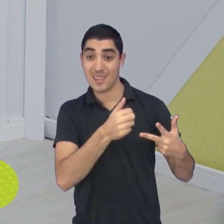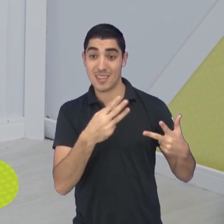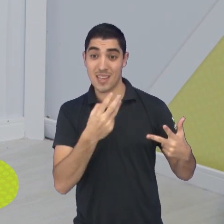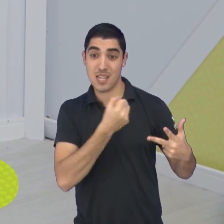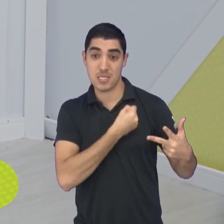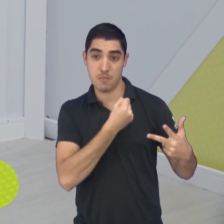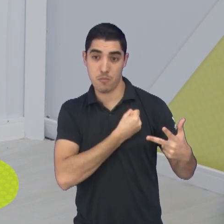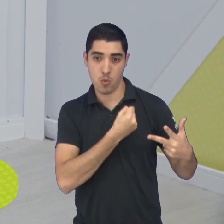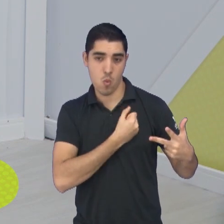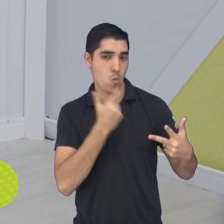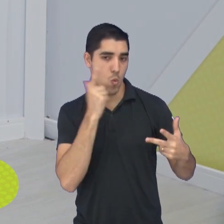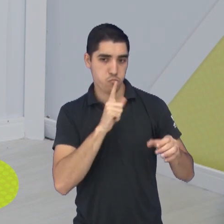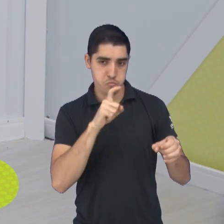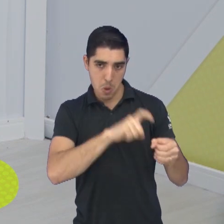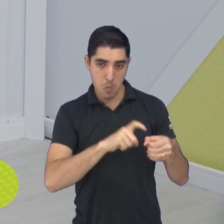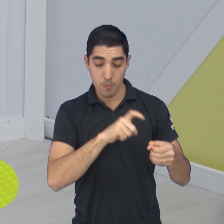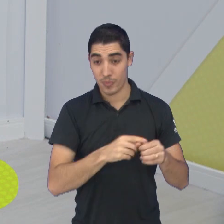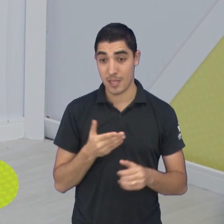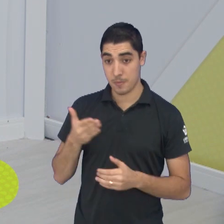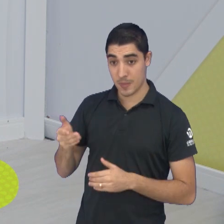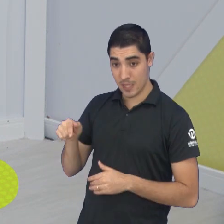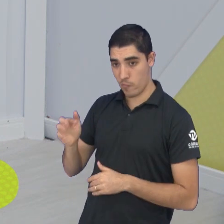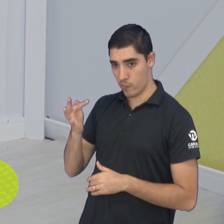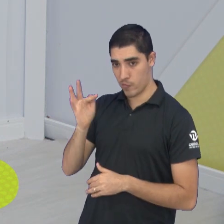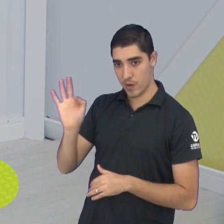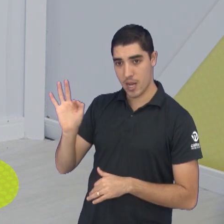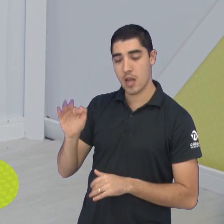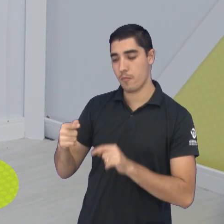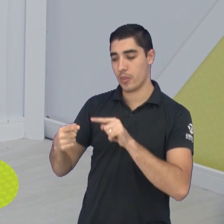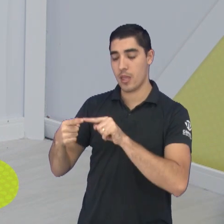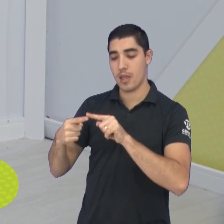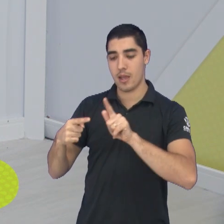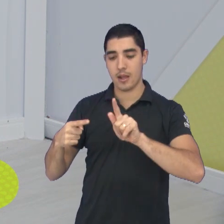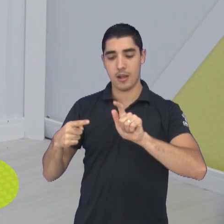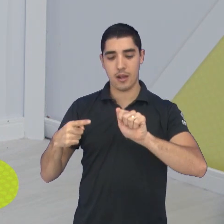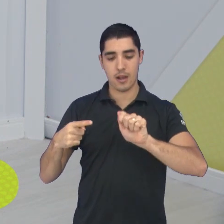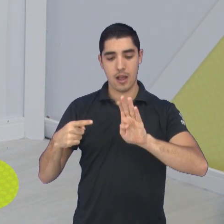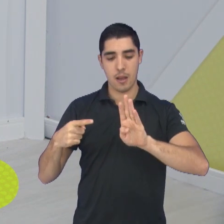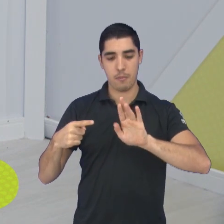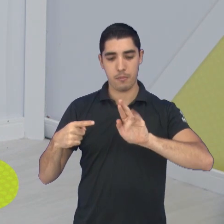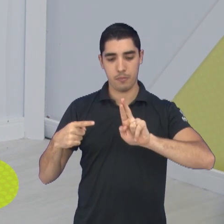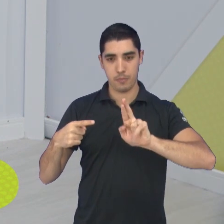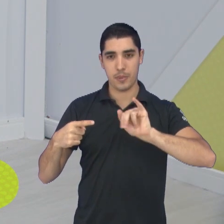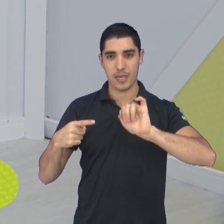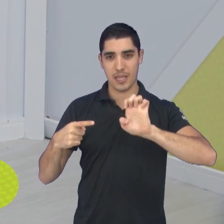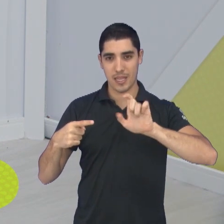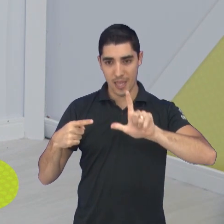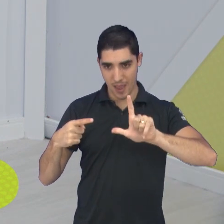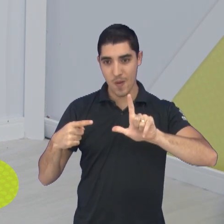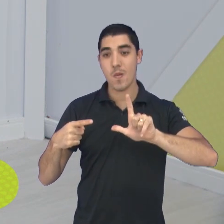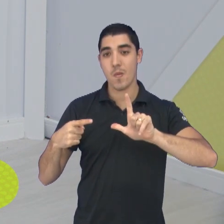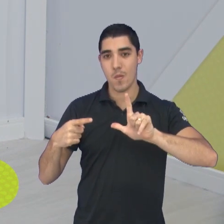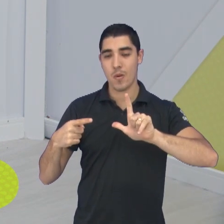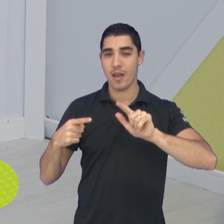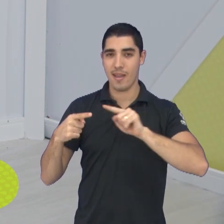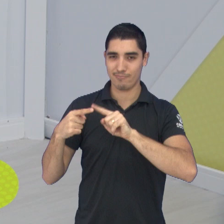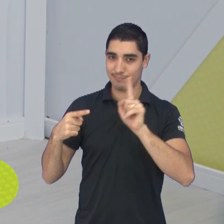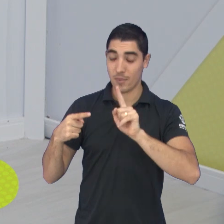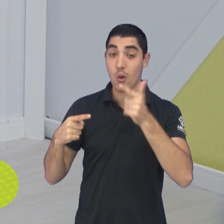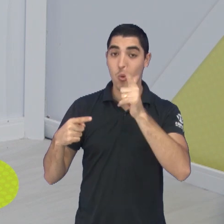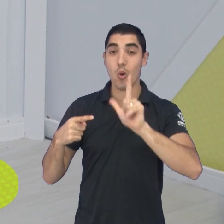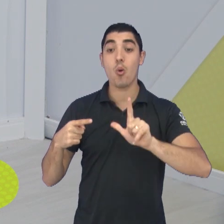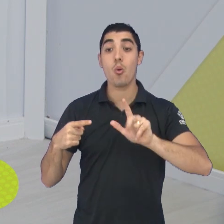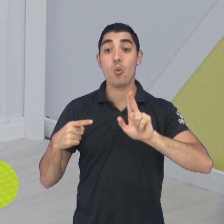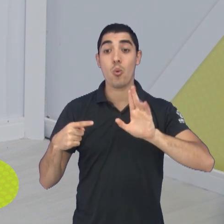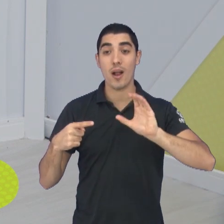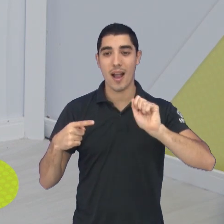pontos, 3 rebotes e 1 assistência. Pelo lado de Franca, Gabriel Jaú, Na verdade, não foi o Gabriel Jaú, não. Foi o Lucas